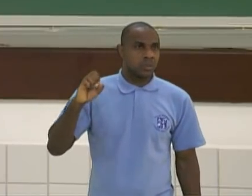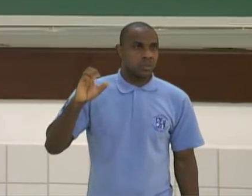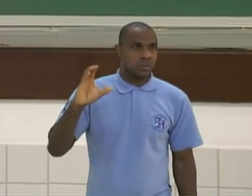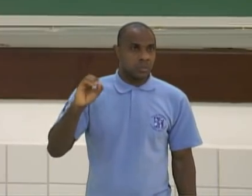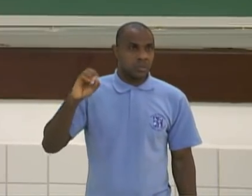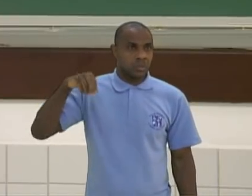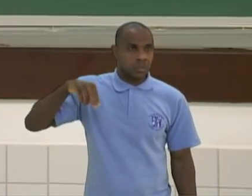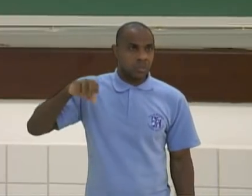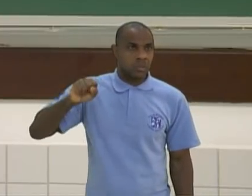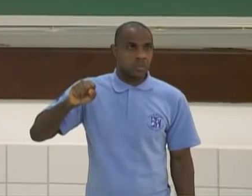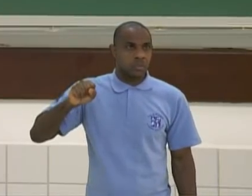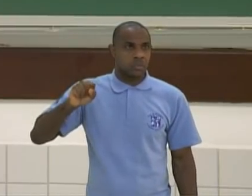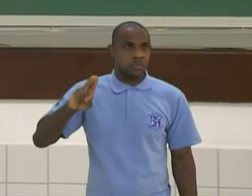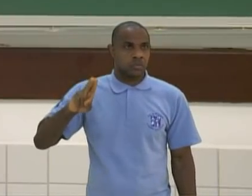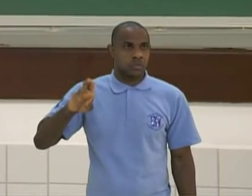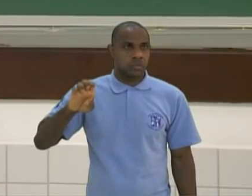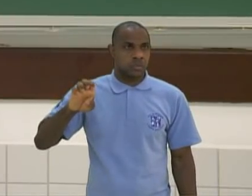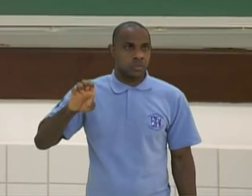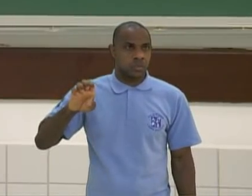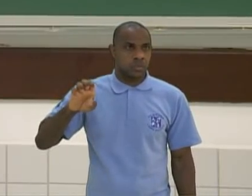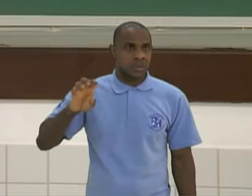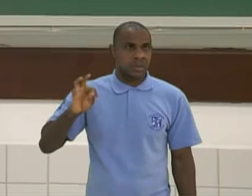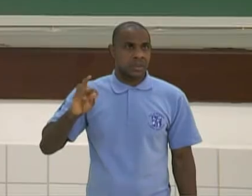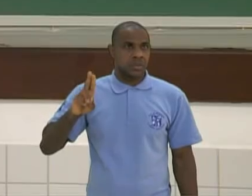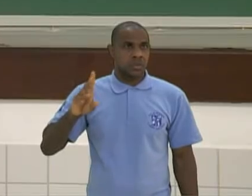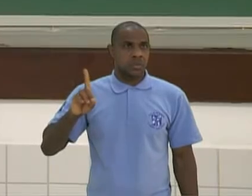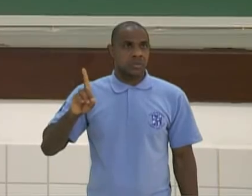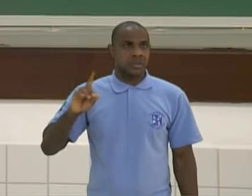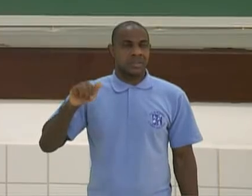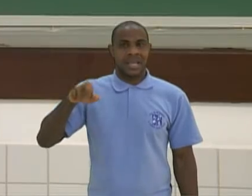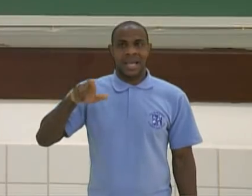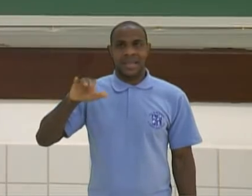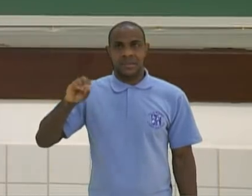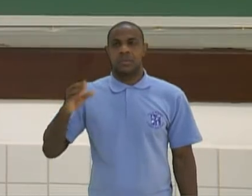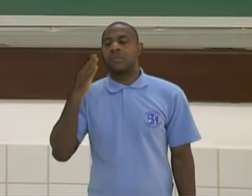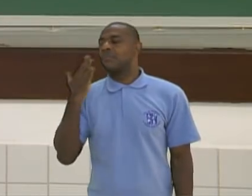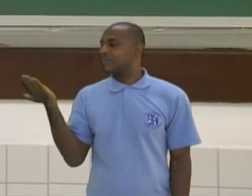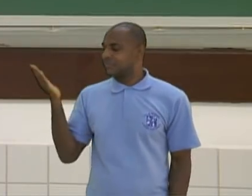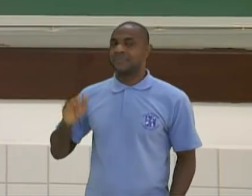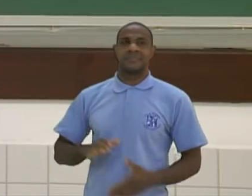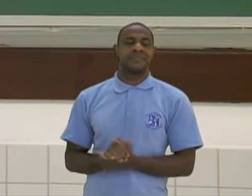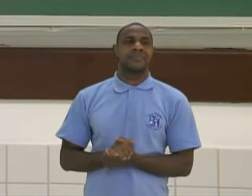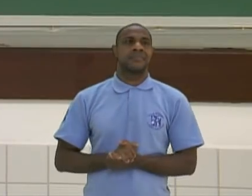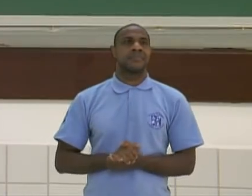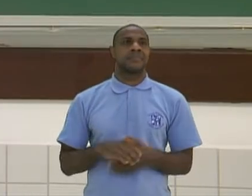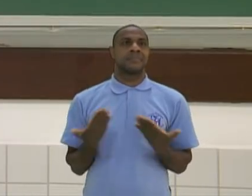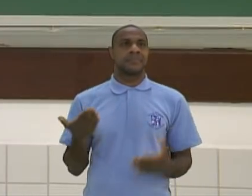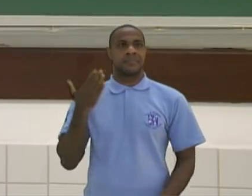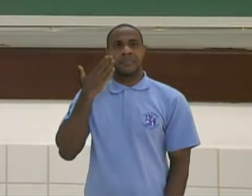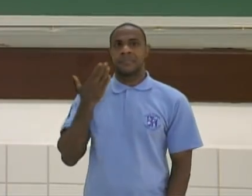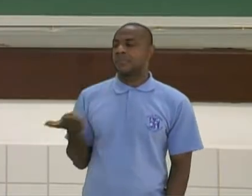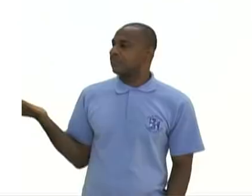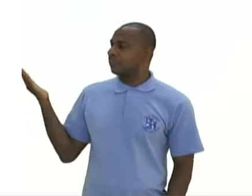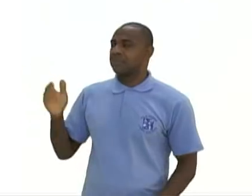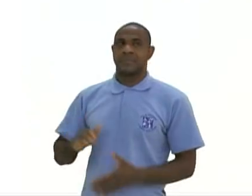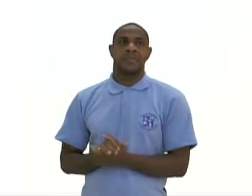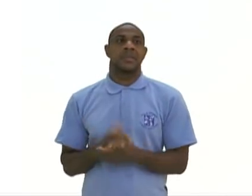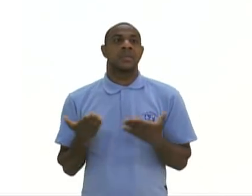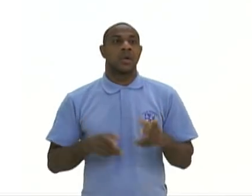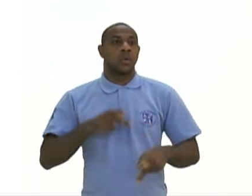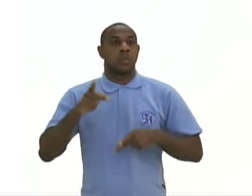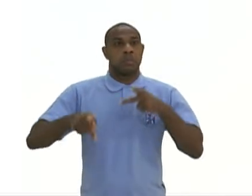não tinham no papel, apenas falado, né? Como diz o outro. Beleza? Fechamos, banhados pelo mar Mediterrâneo, os povos